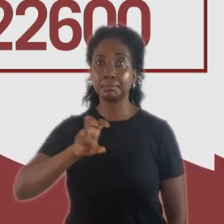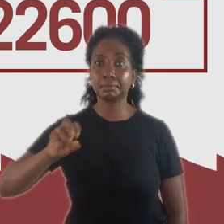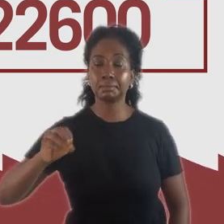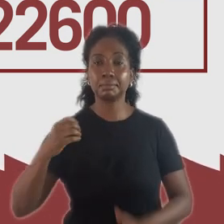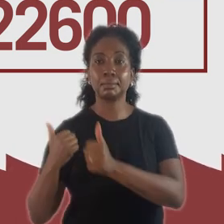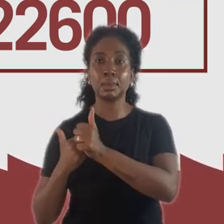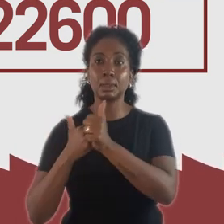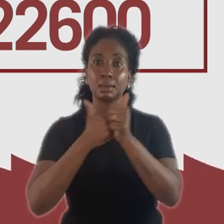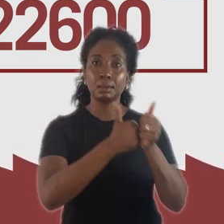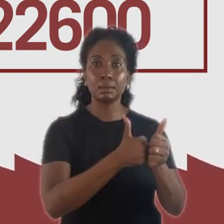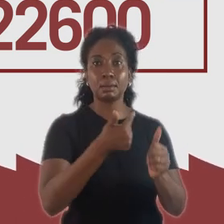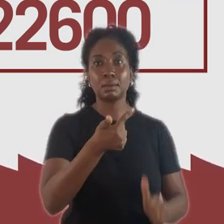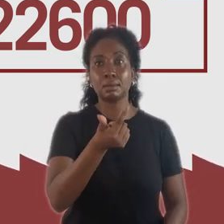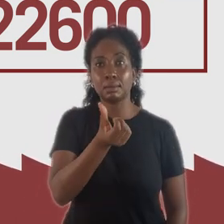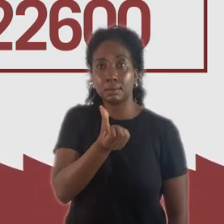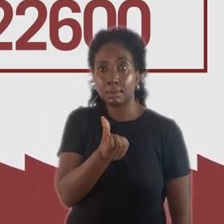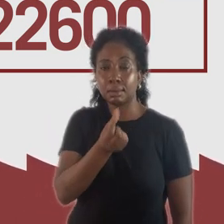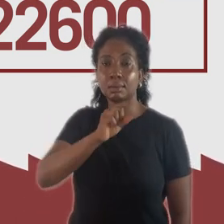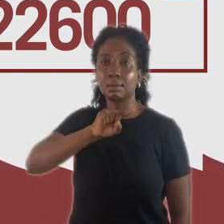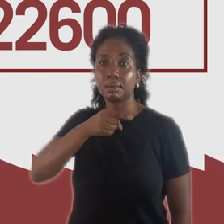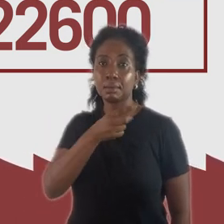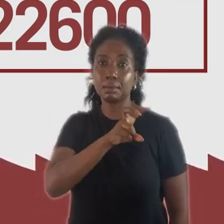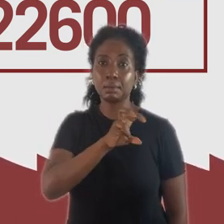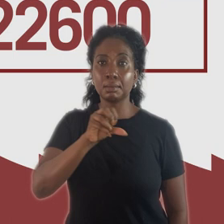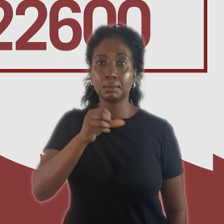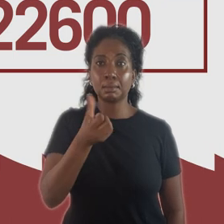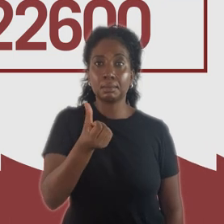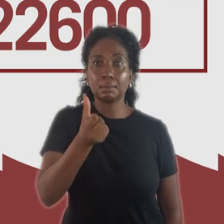637.500. Seguidores totais,